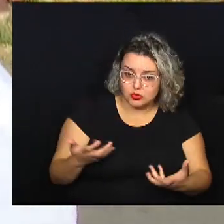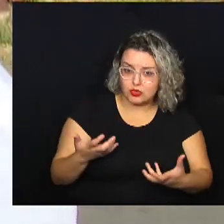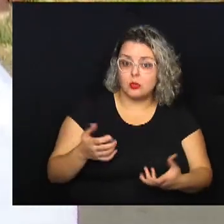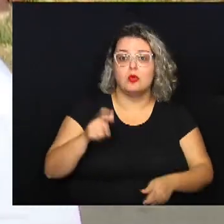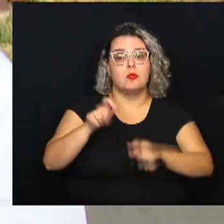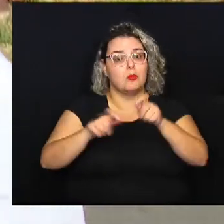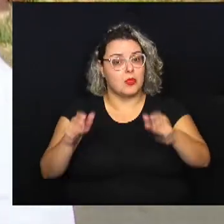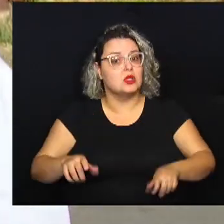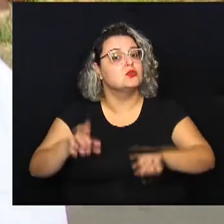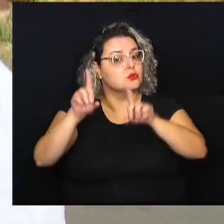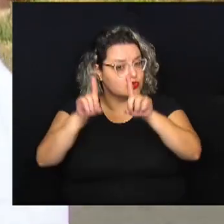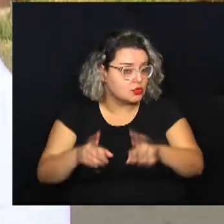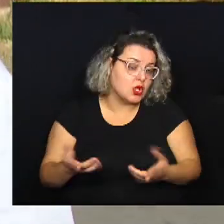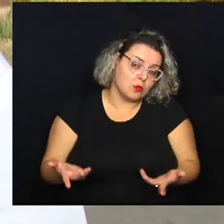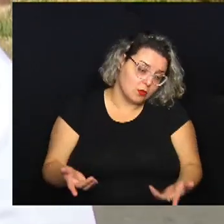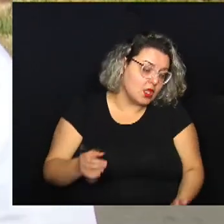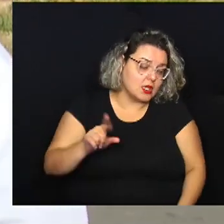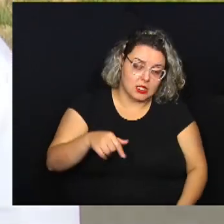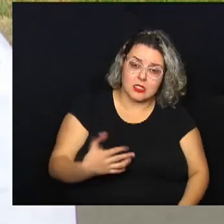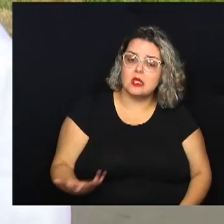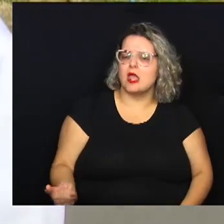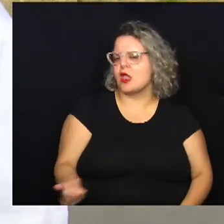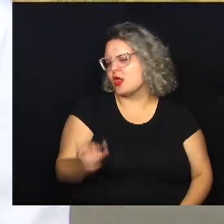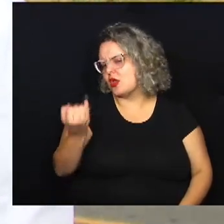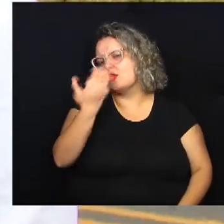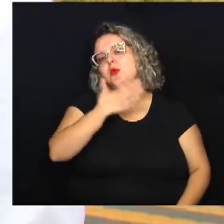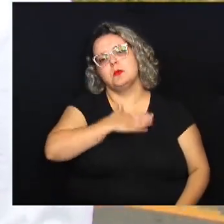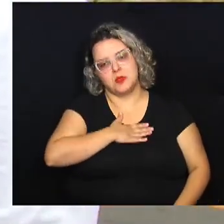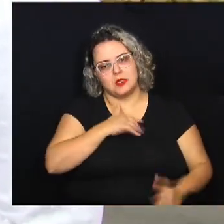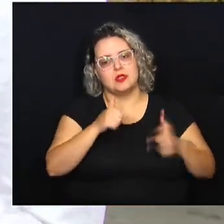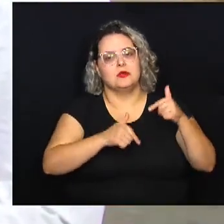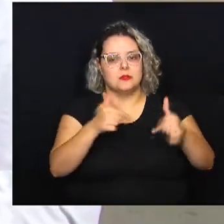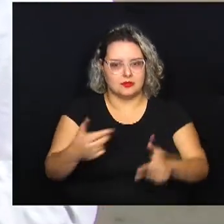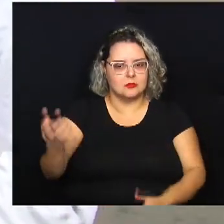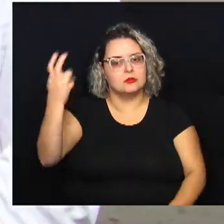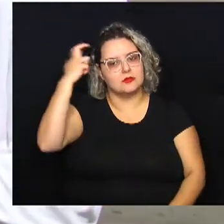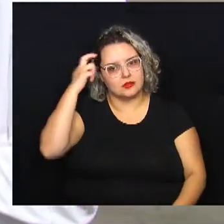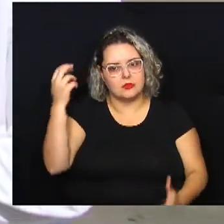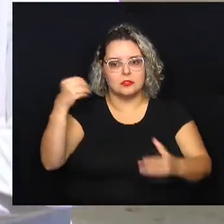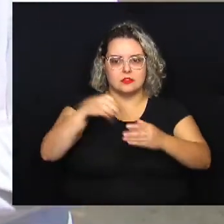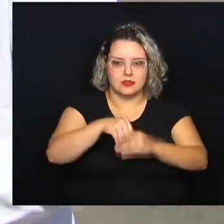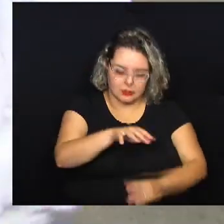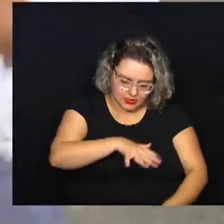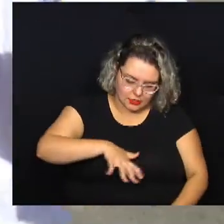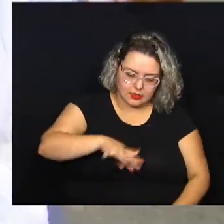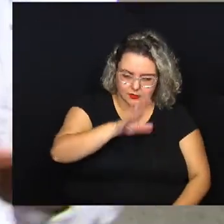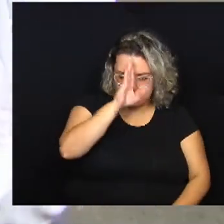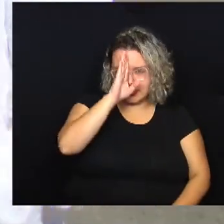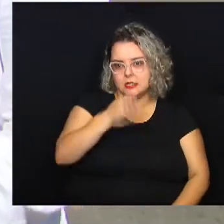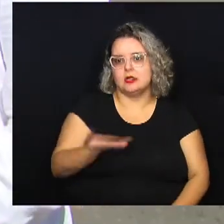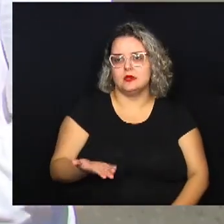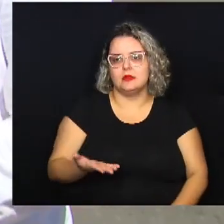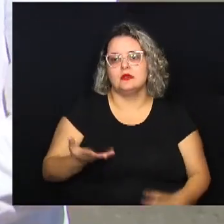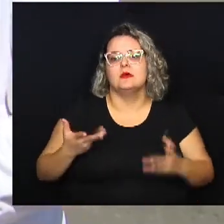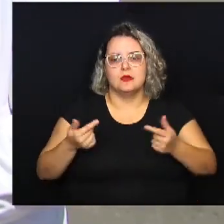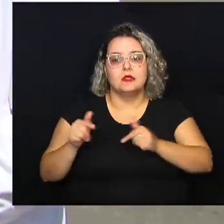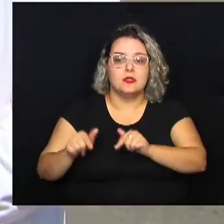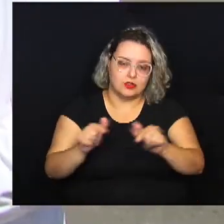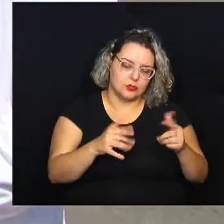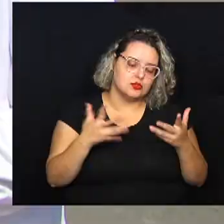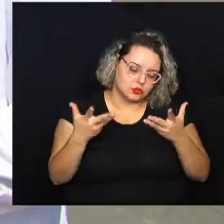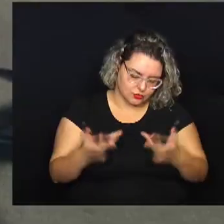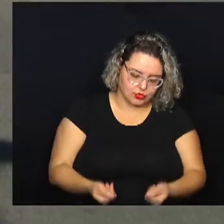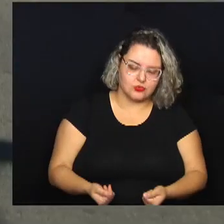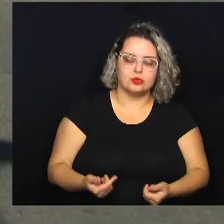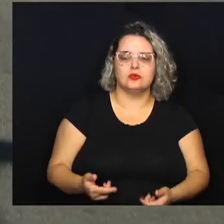com deficiência. E isso é muito caro para mim, que trabalho com cultura dentro desse território, principalmente, né? Em todos os lugares, mas